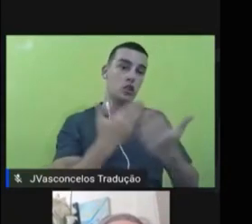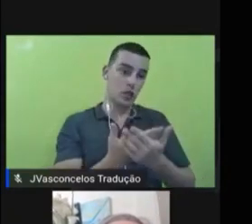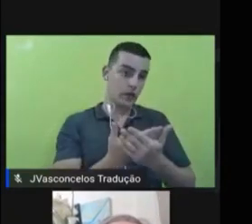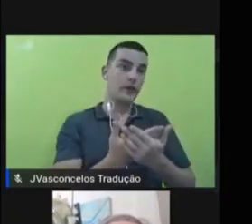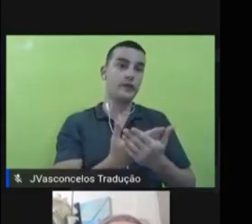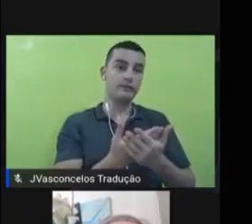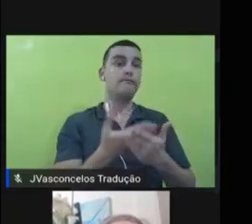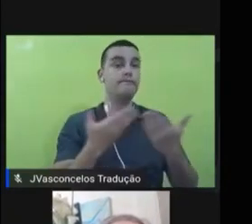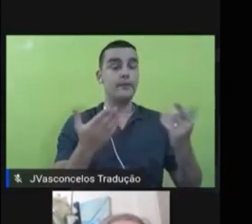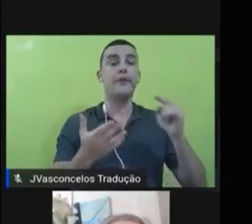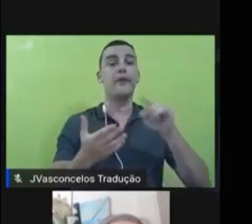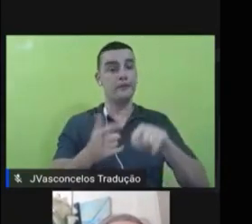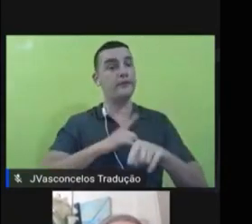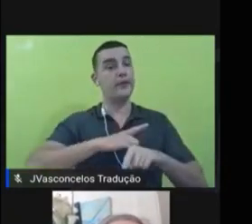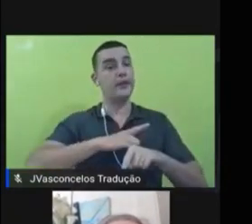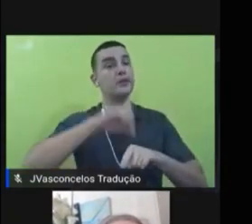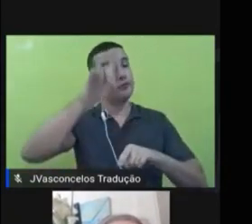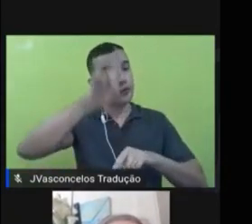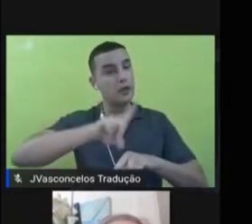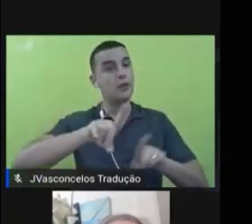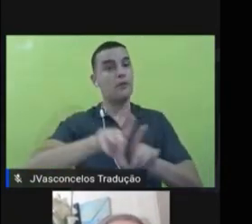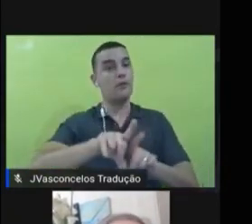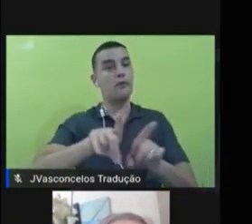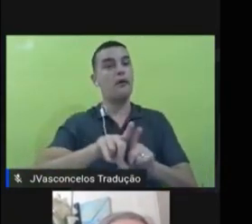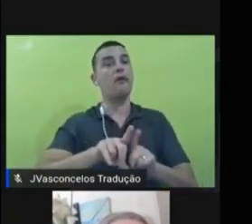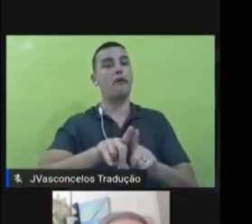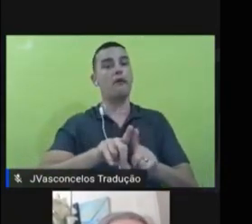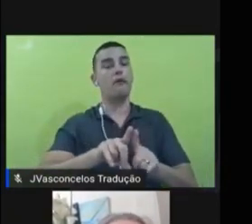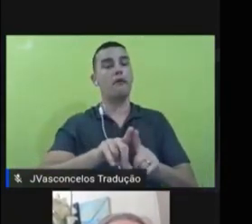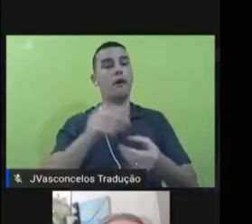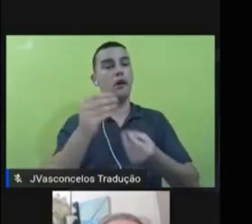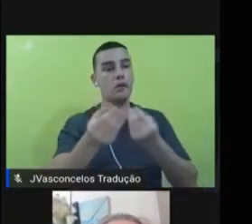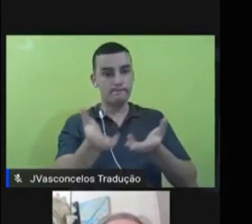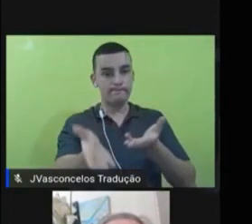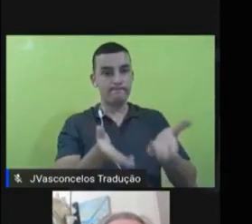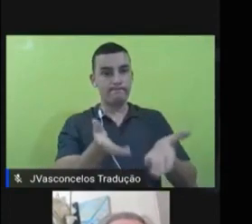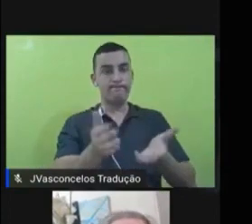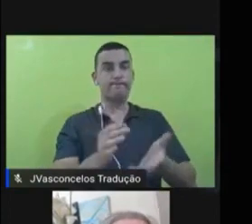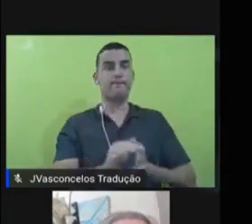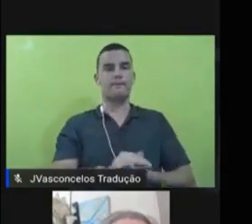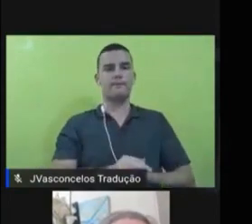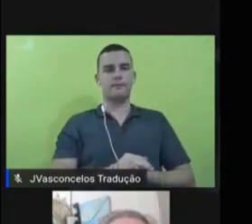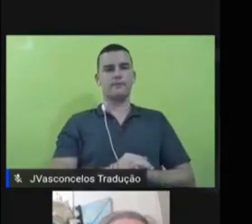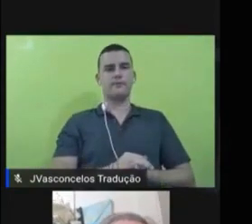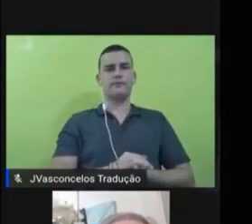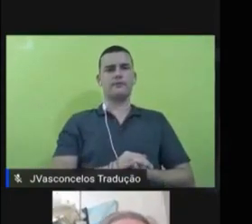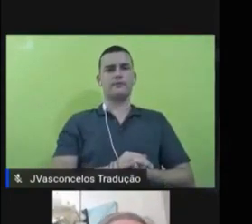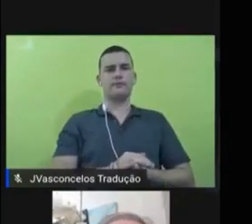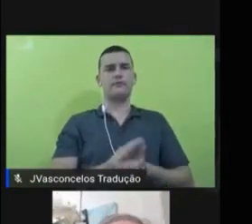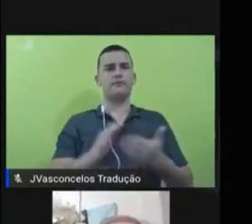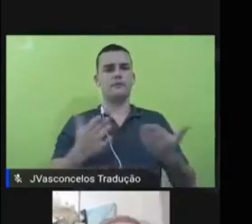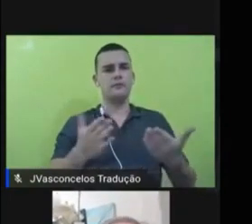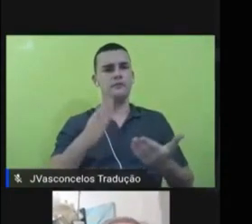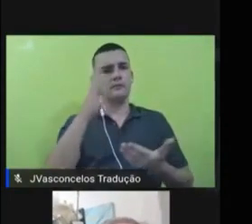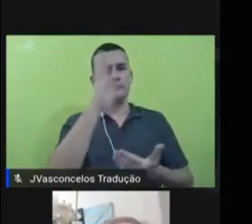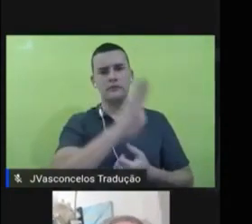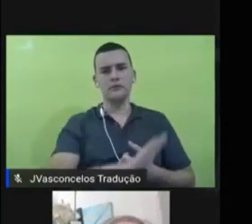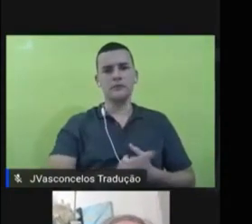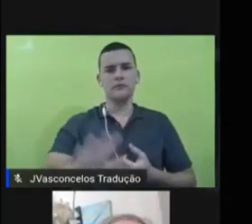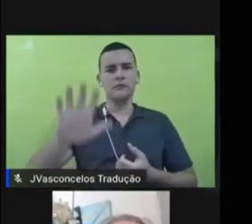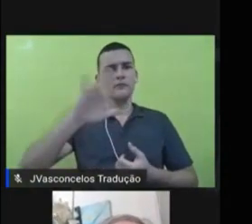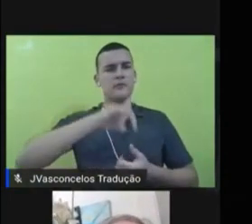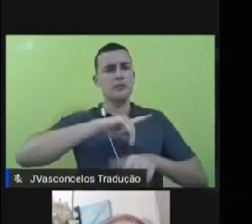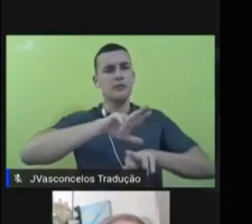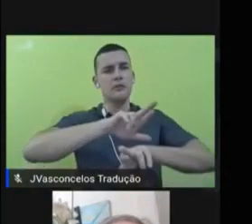a esse tipo, enfim, de atendimento. O Brasil, inclusive, ele tem uma